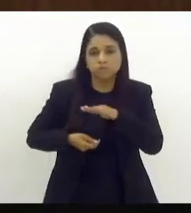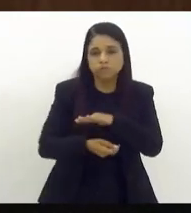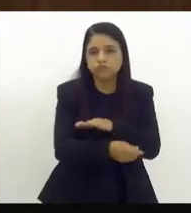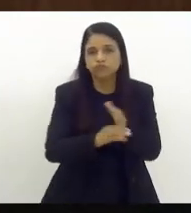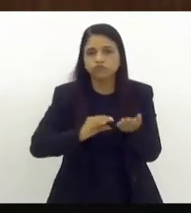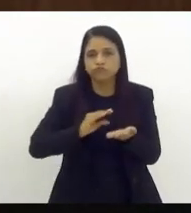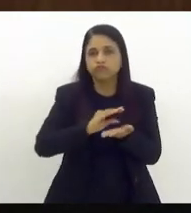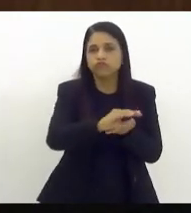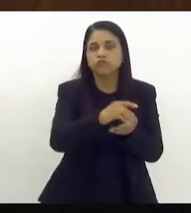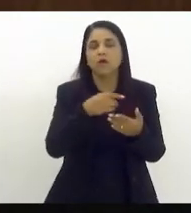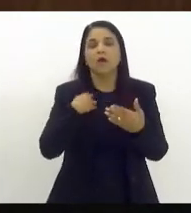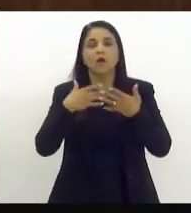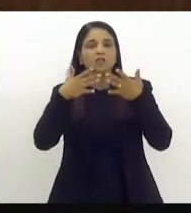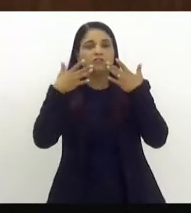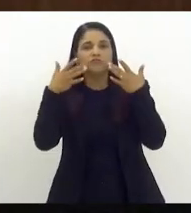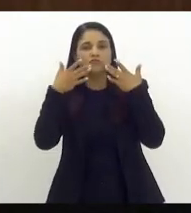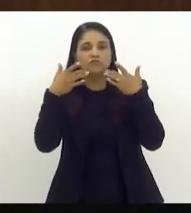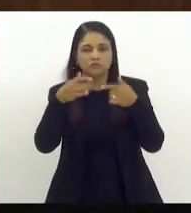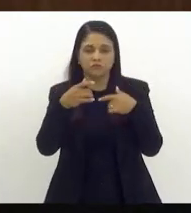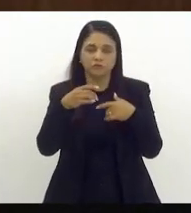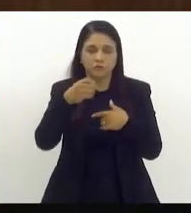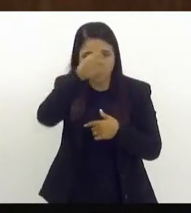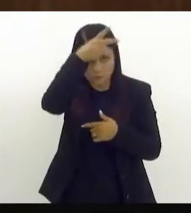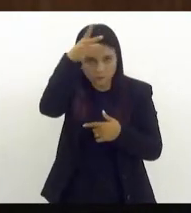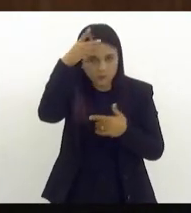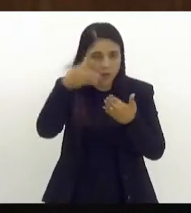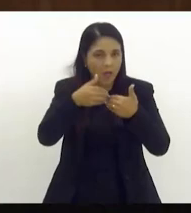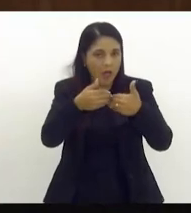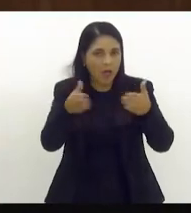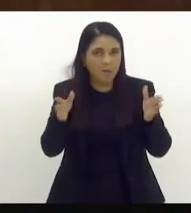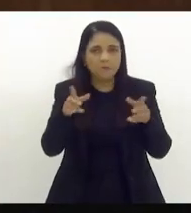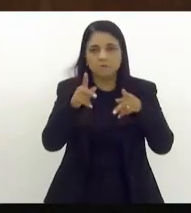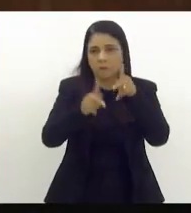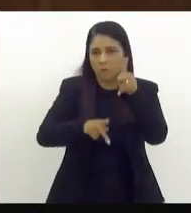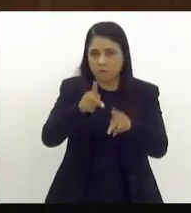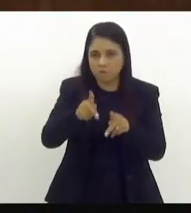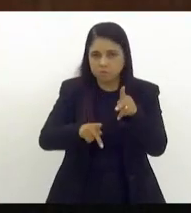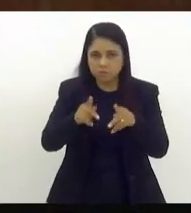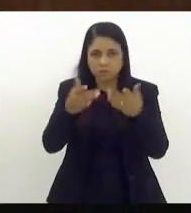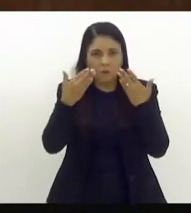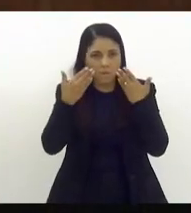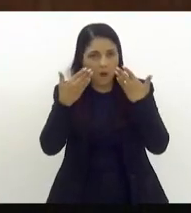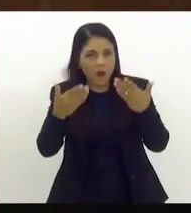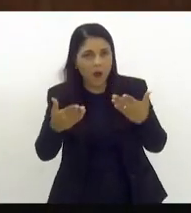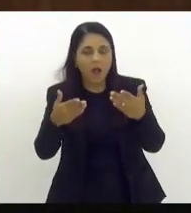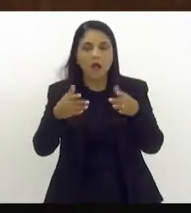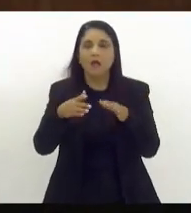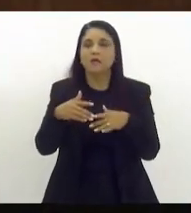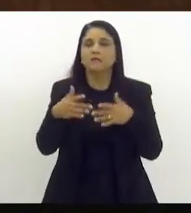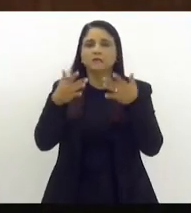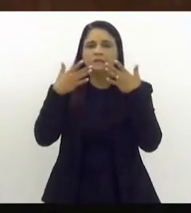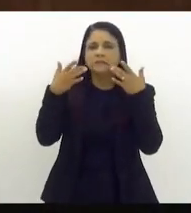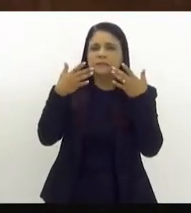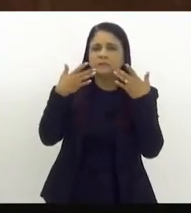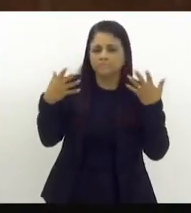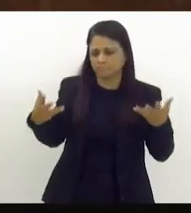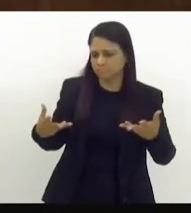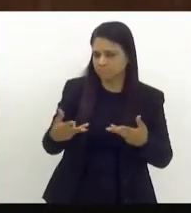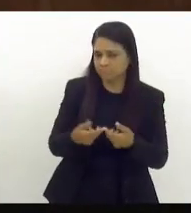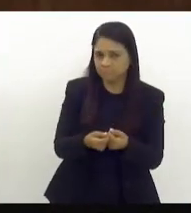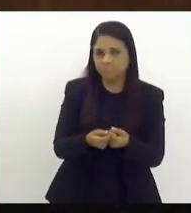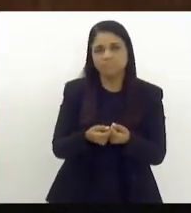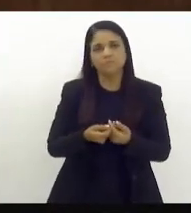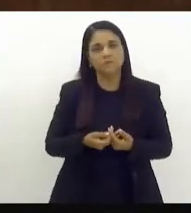Municipal possa abrir as suas portas para a população e oferecer grandes espetáculos, como sempre fez.